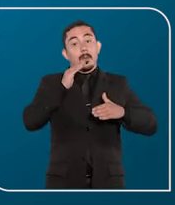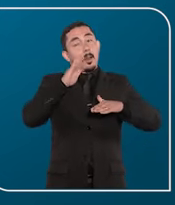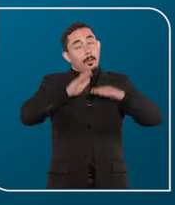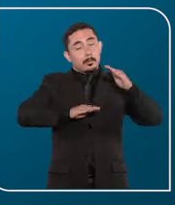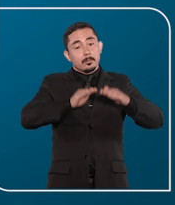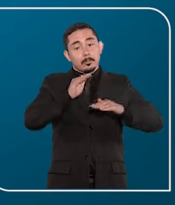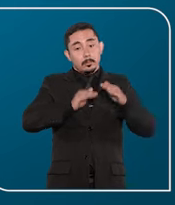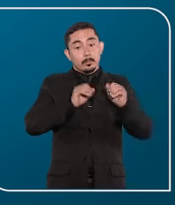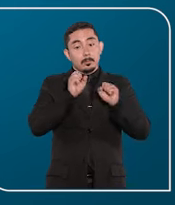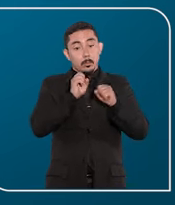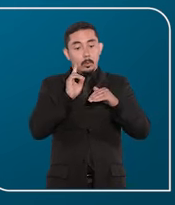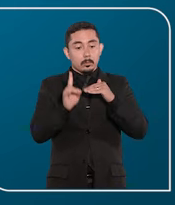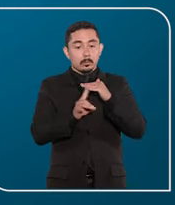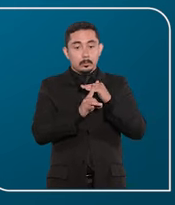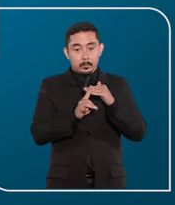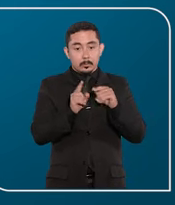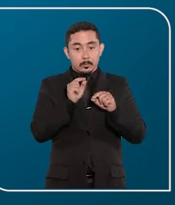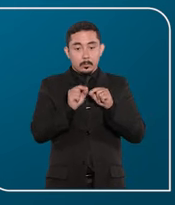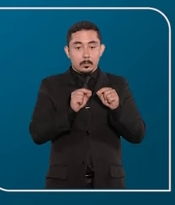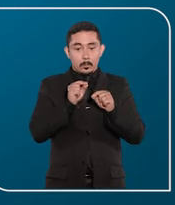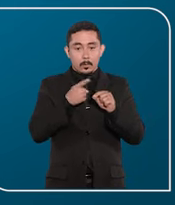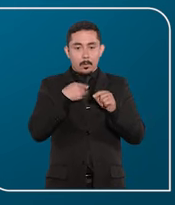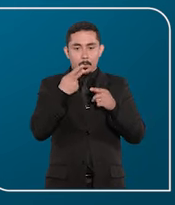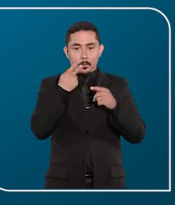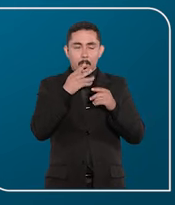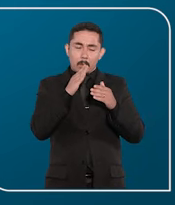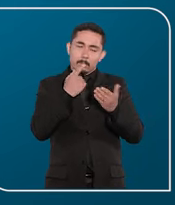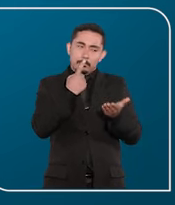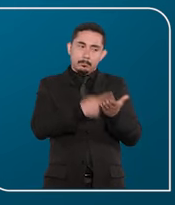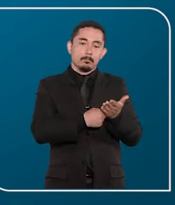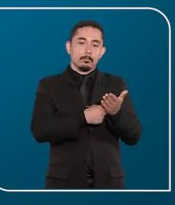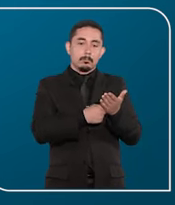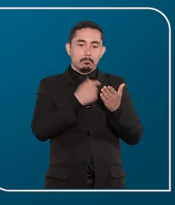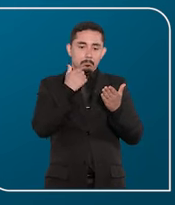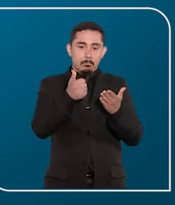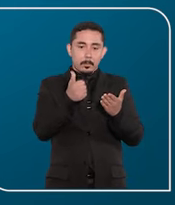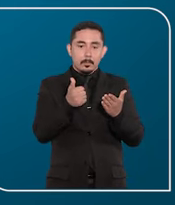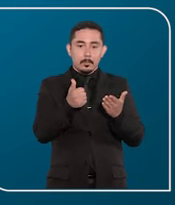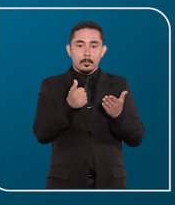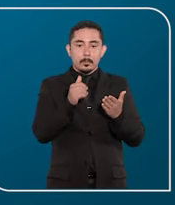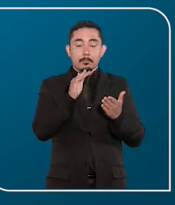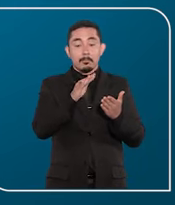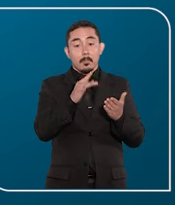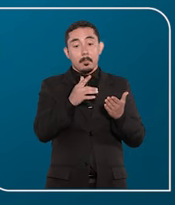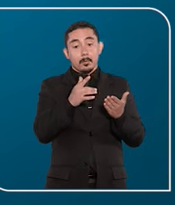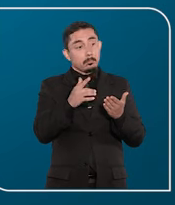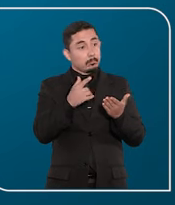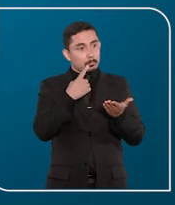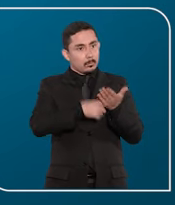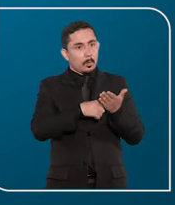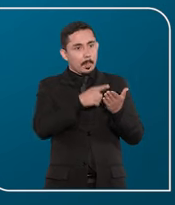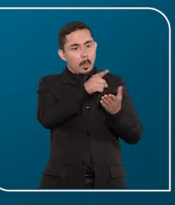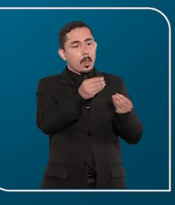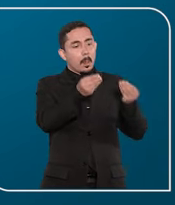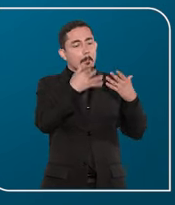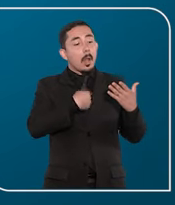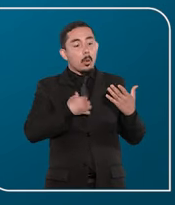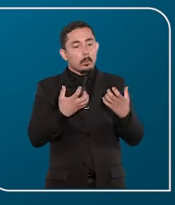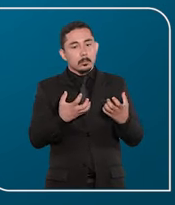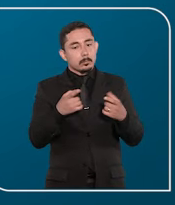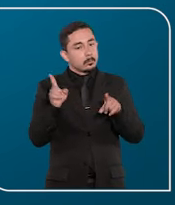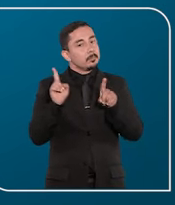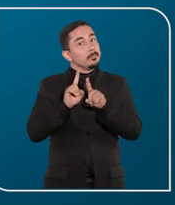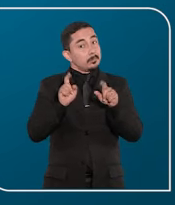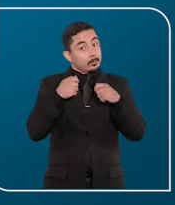nosso cliente, quando eu digo para ele assim, vamos fazer um acordo. Muito bem, o acordo é ele me dar o que eu quero. Não, para um pouquinho. Nós temos que ser